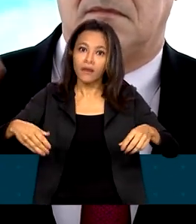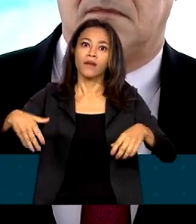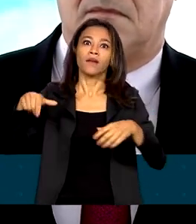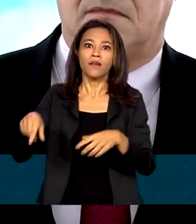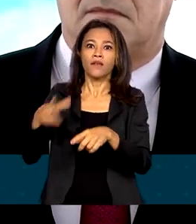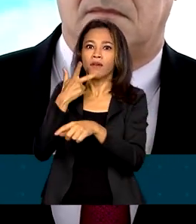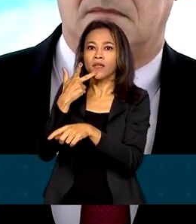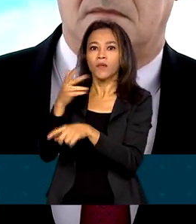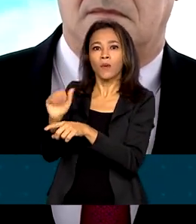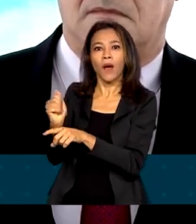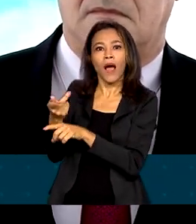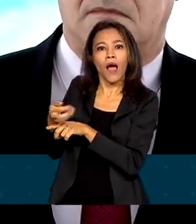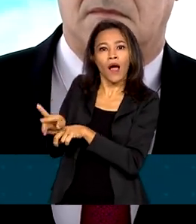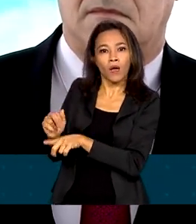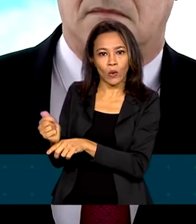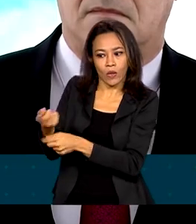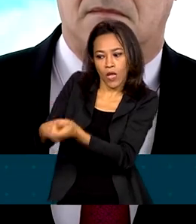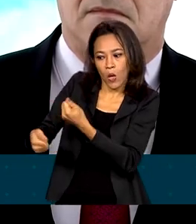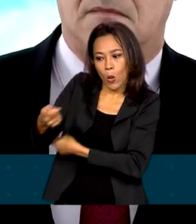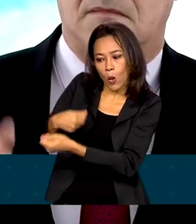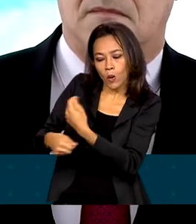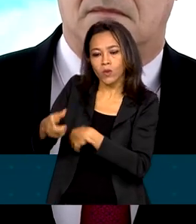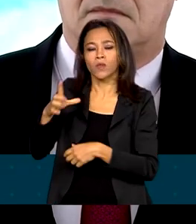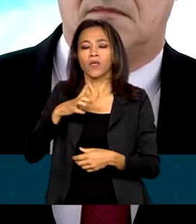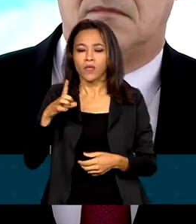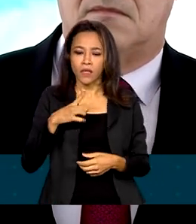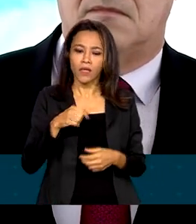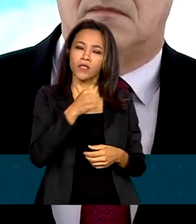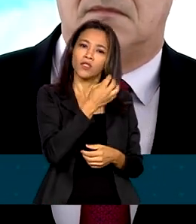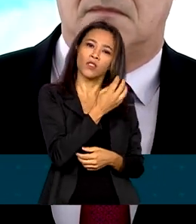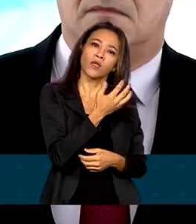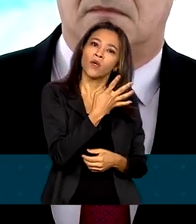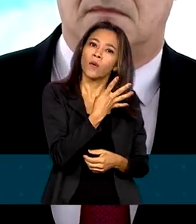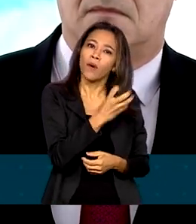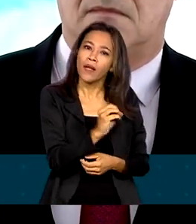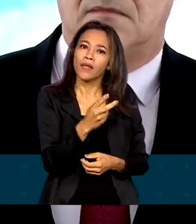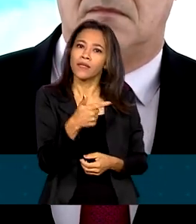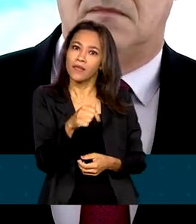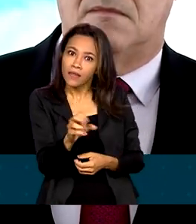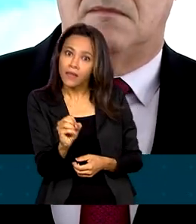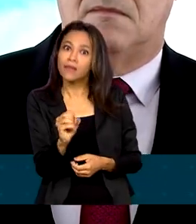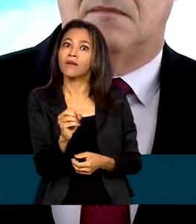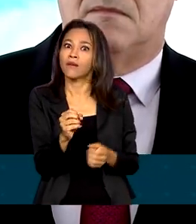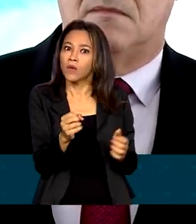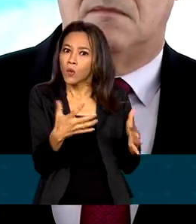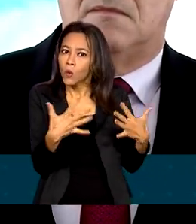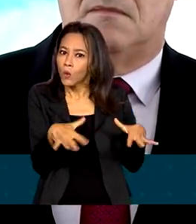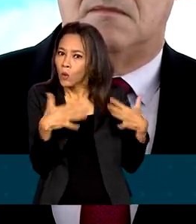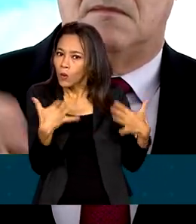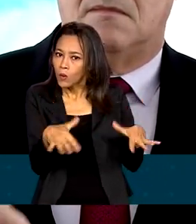mas neste meio tem produtor de 40, 50, 70 hectares, muito eficientes, mas que